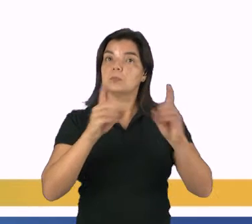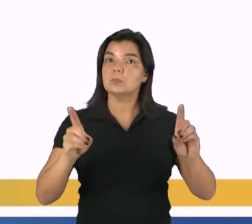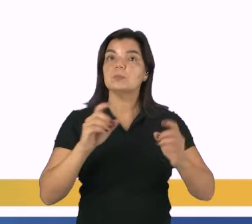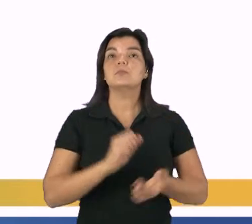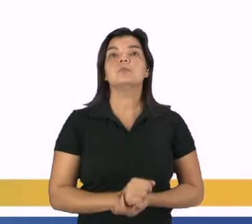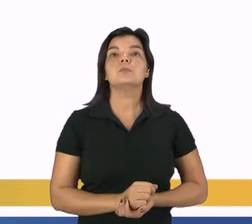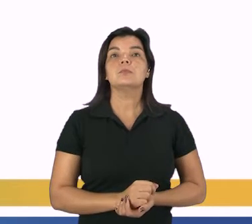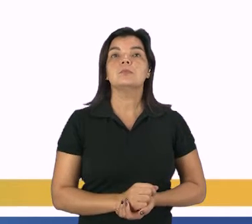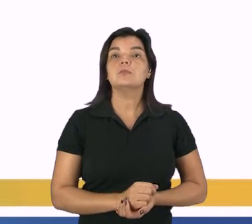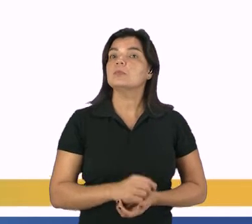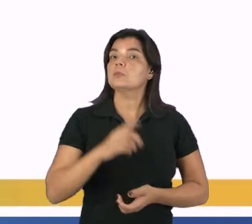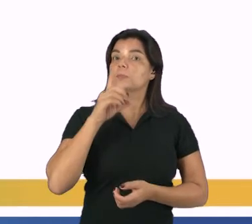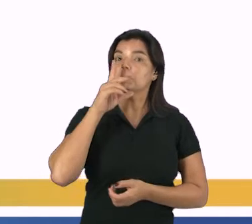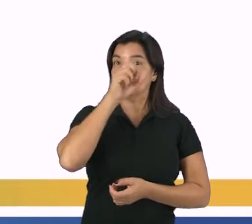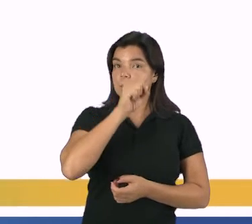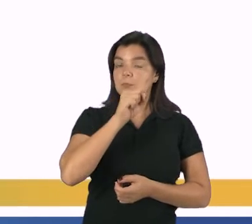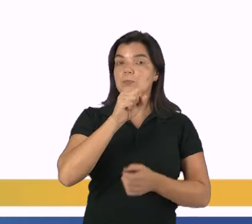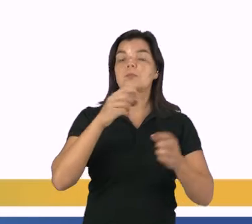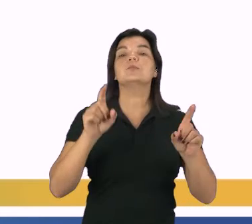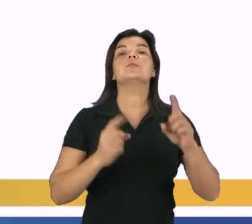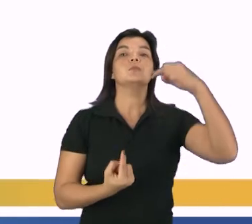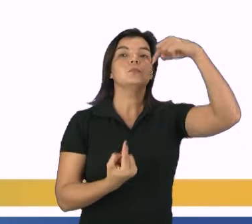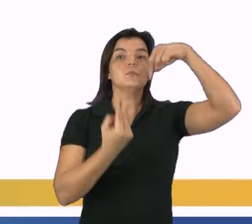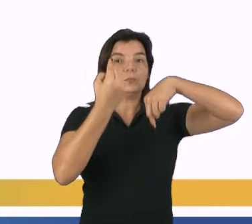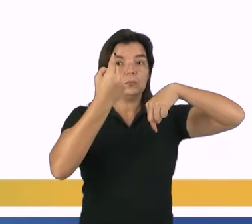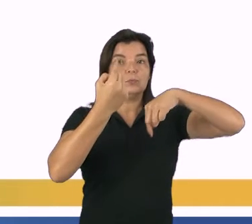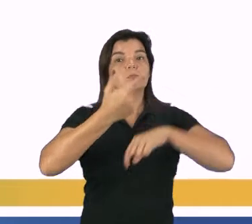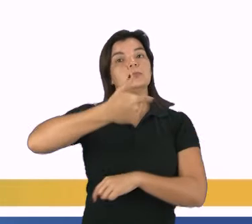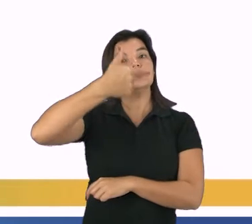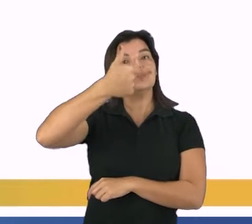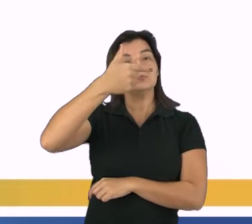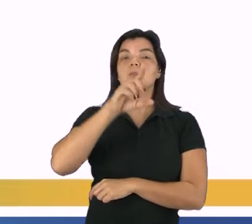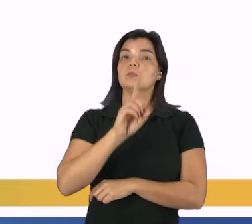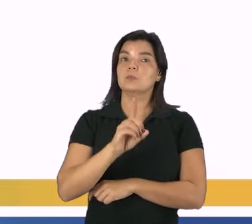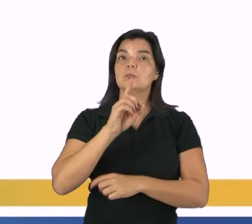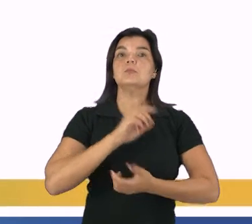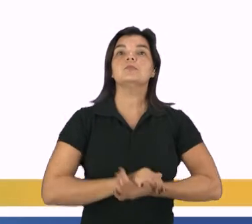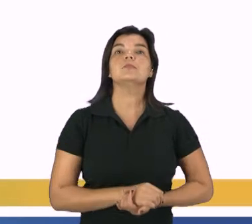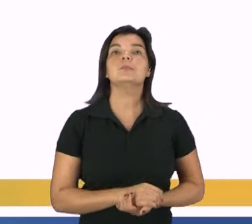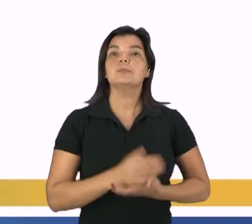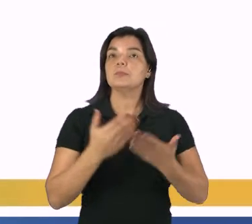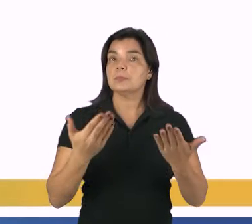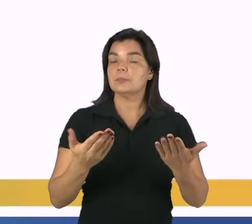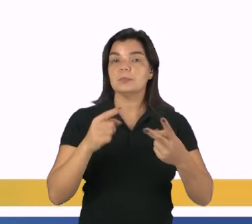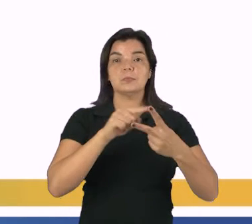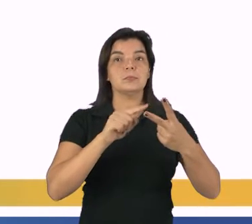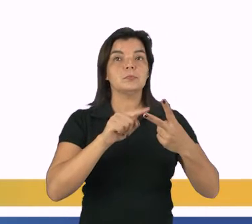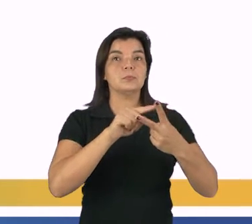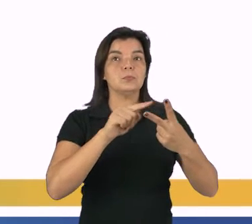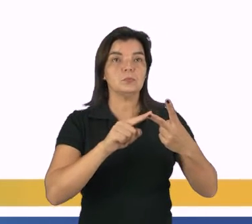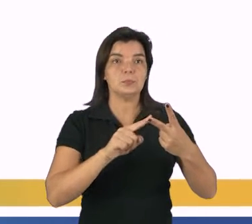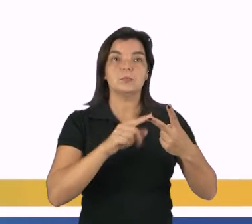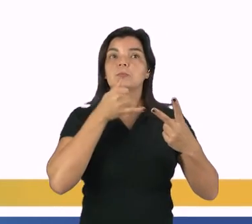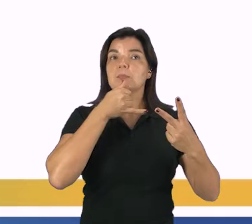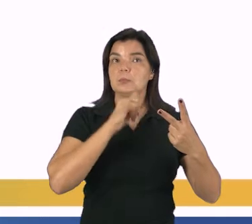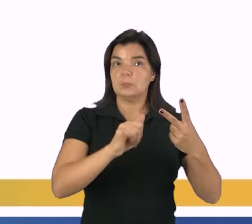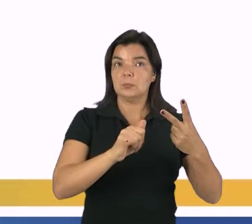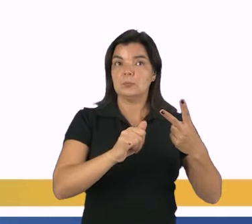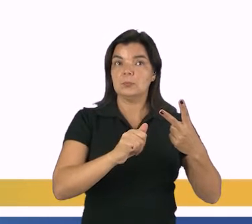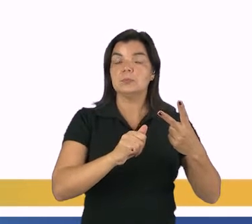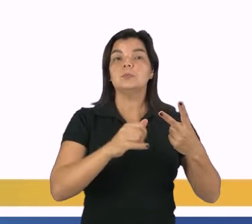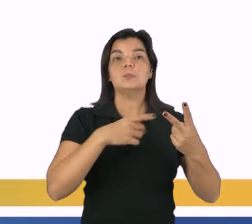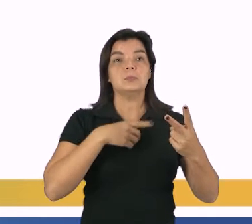A lei de Coulomb, ela pode ser representada graficamente, tá? E aqui entra uma parte importante, tá? Porque a lei